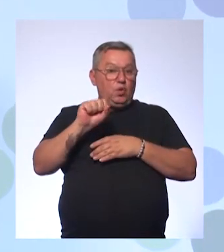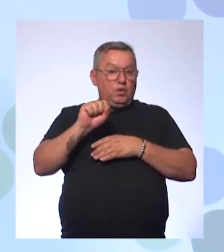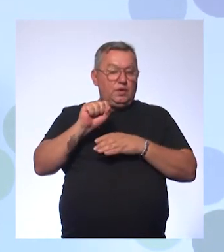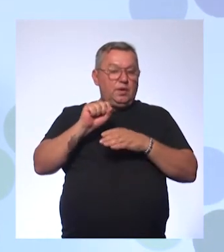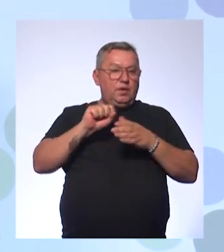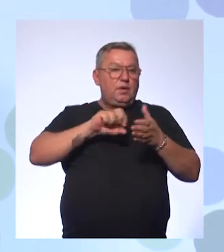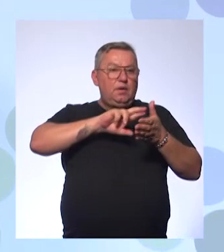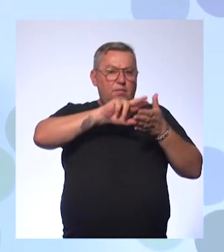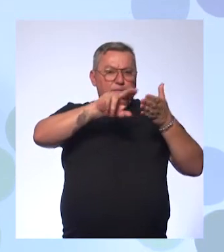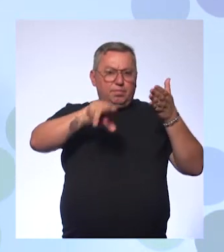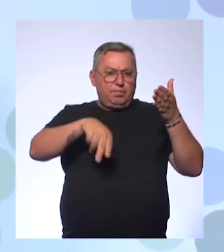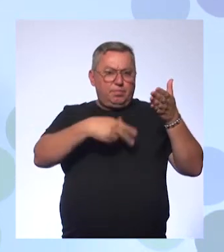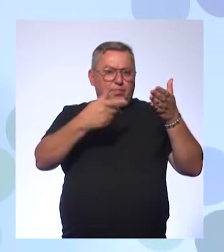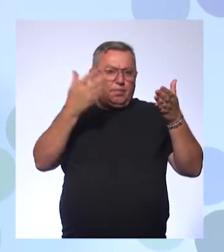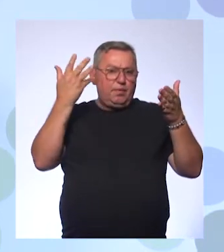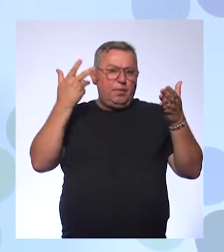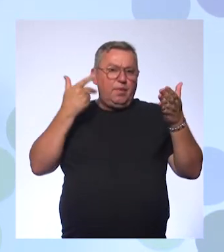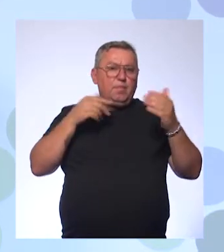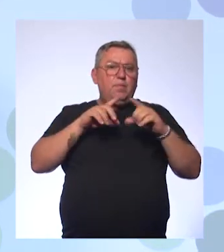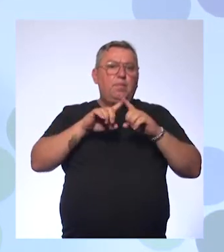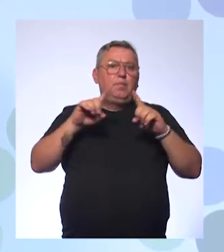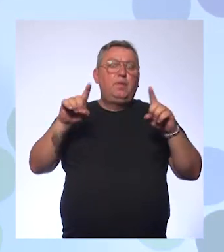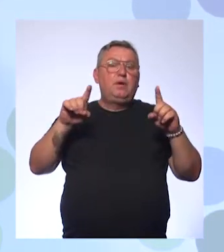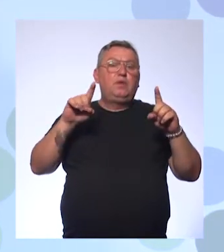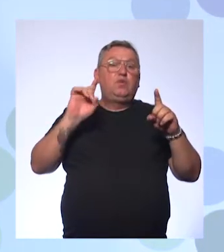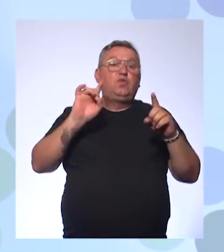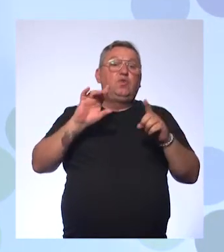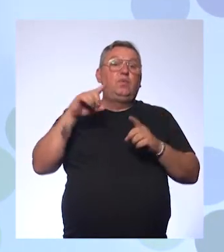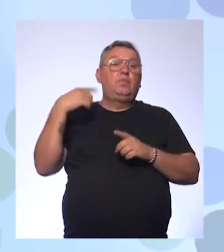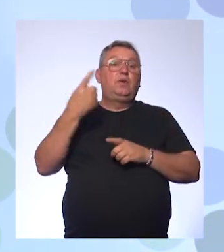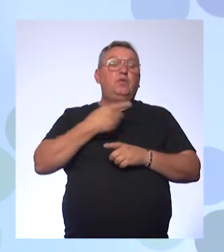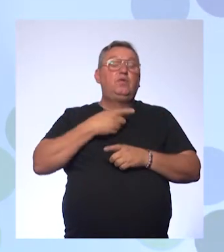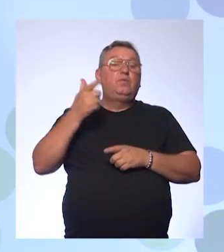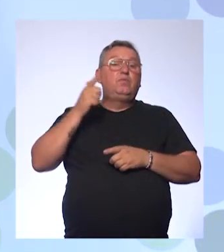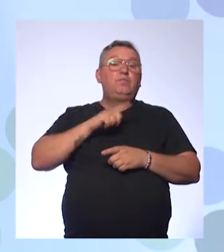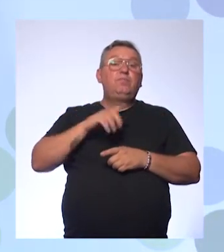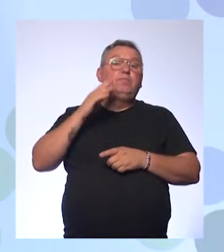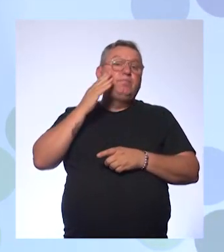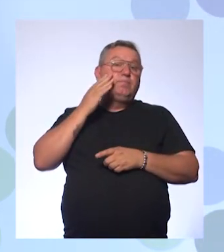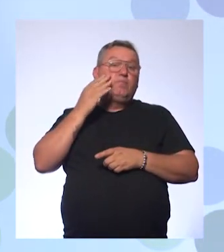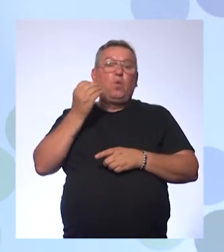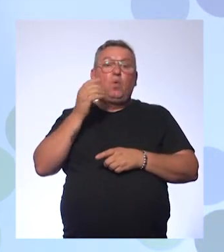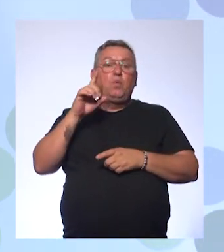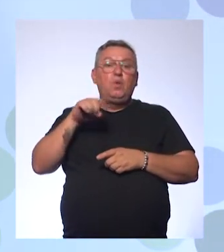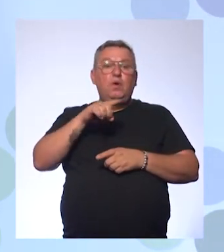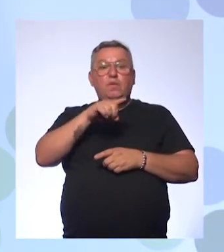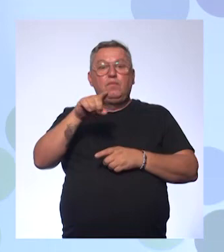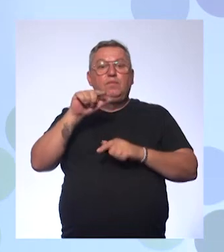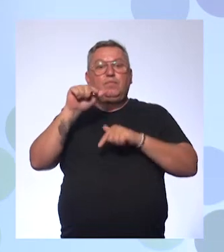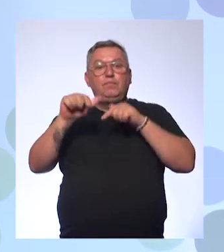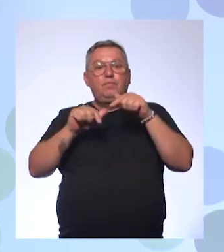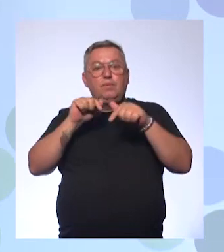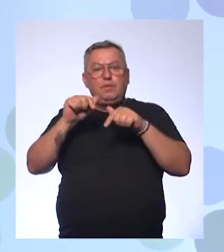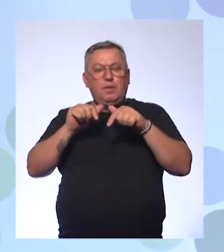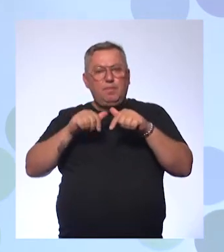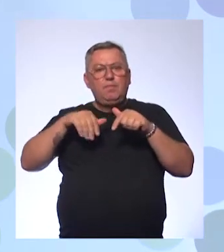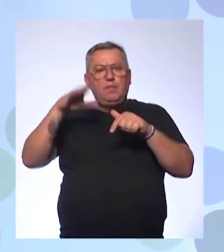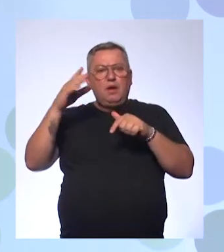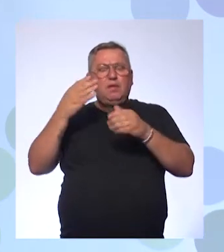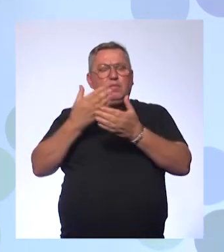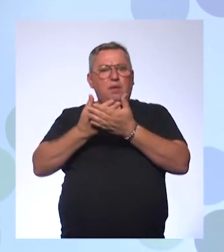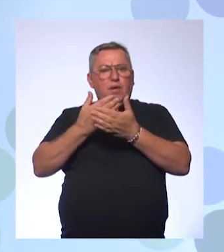né, dentro desses filos, mas só para a gente entender como é, né? Isso daí vocês vão trabalhar mais em